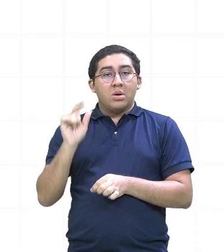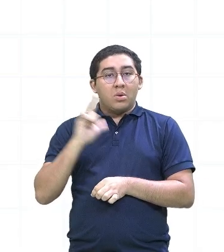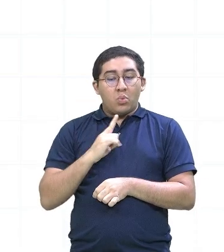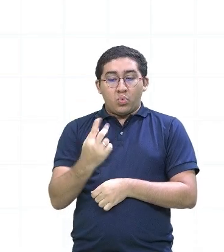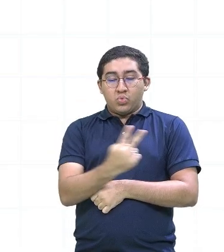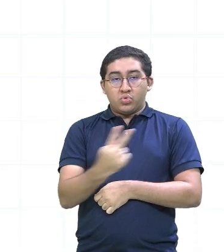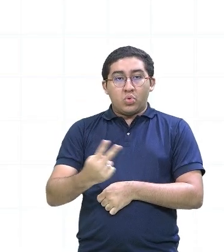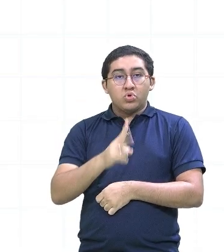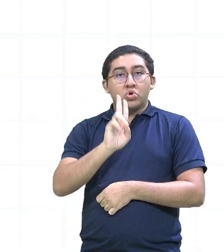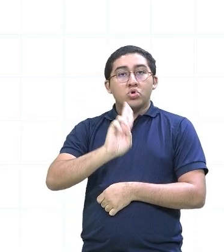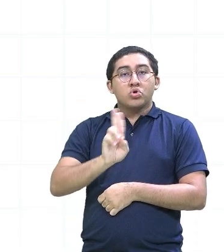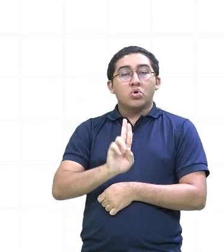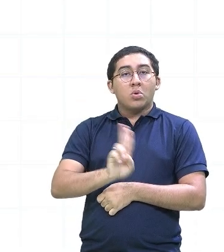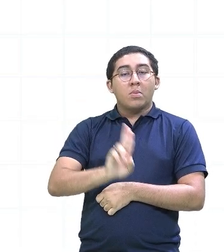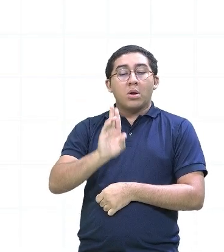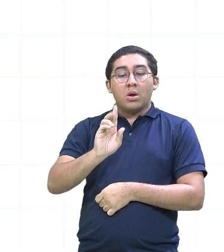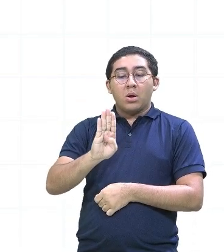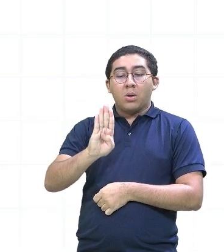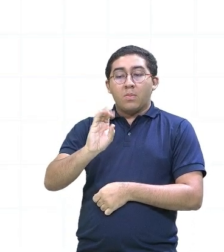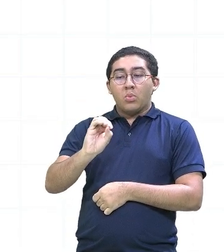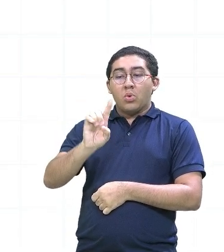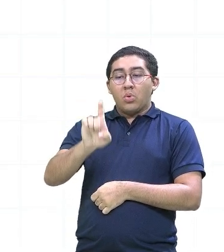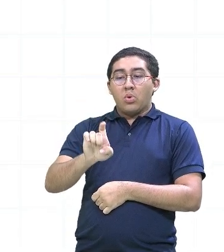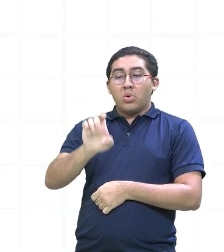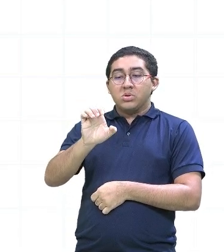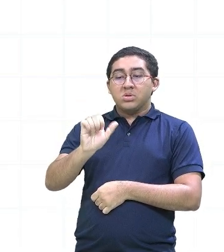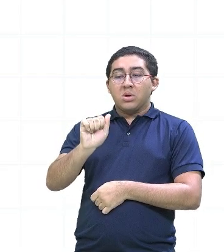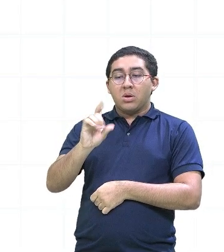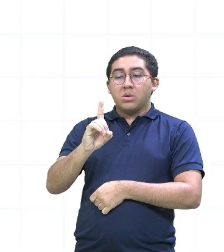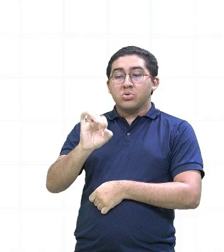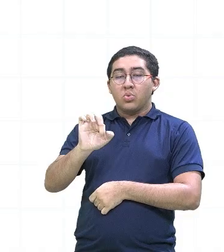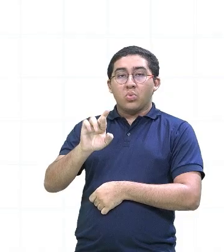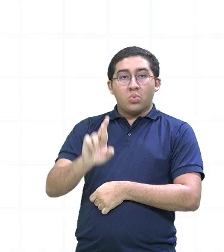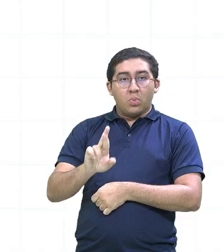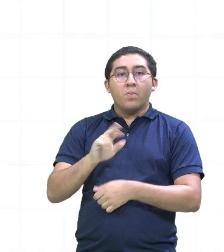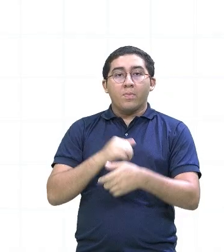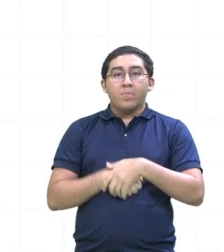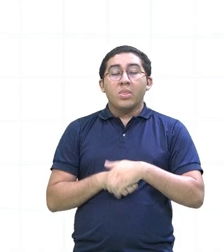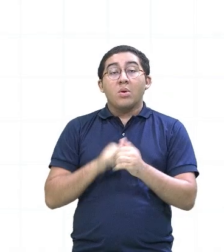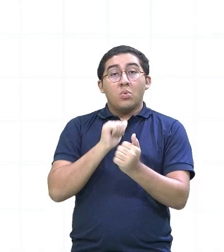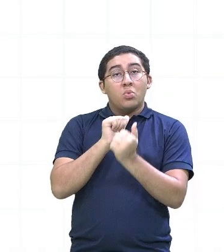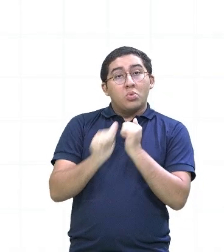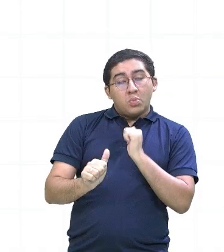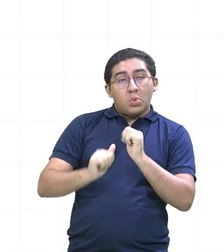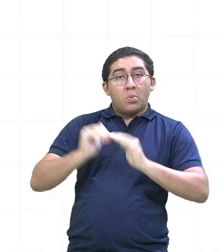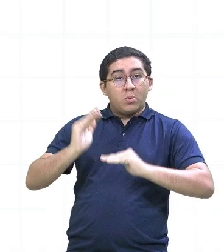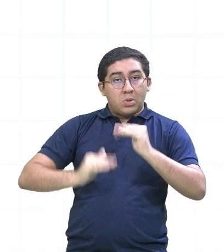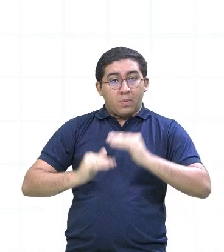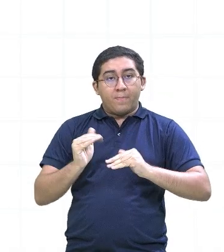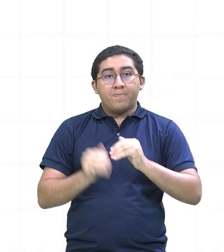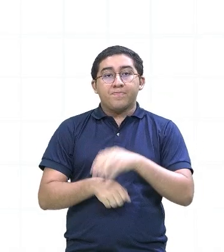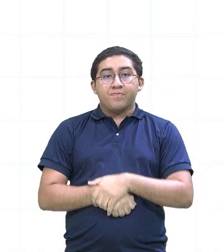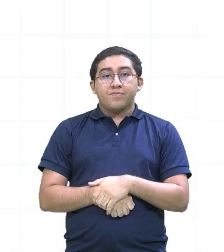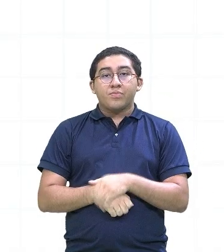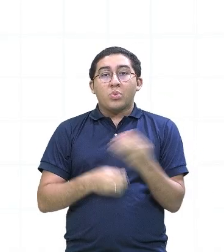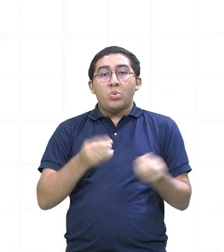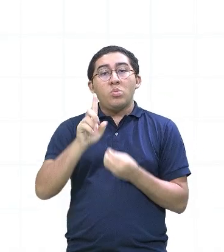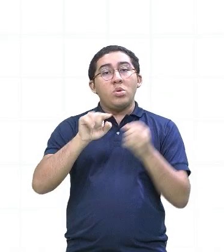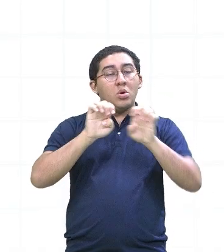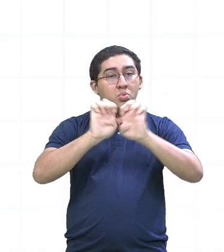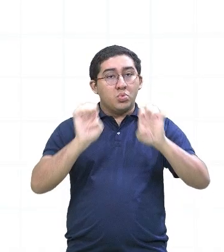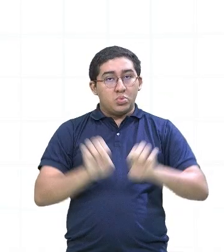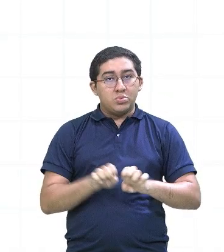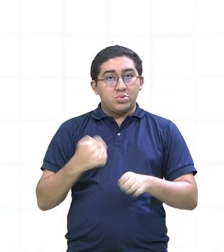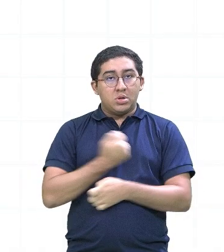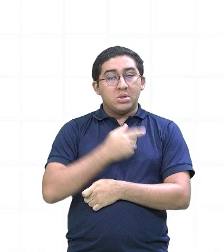boxeadores. Então, quem pratica o boxe é chamado de boxeador, certo? Como é que é a dinâmica da luta? Nós aprendemos que a luta